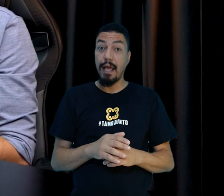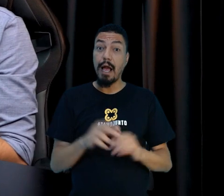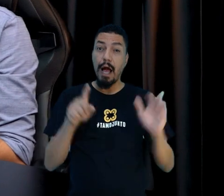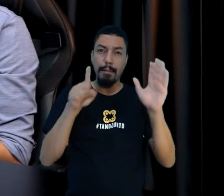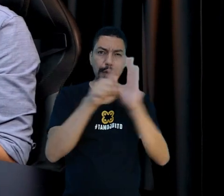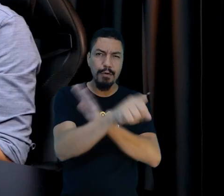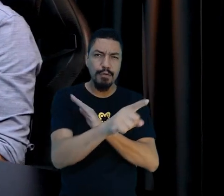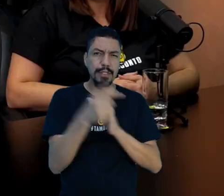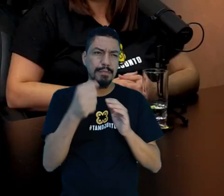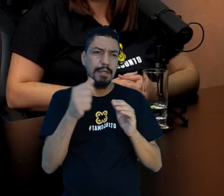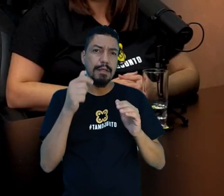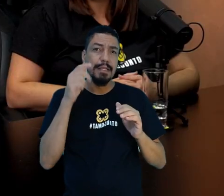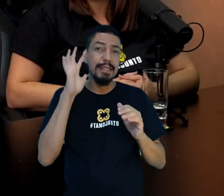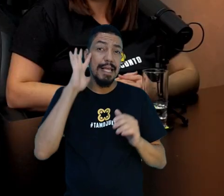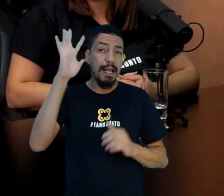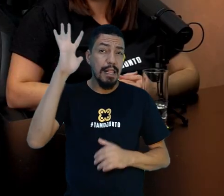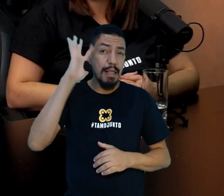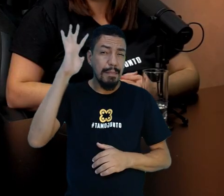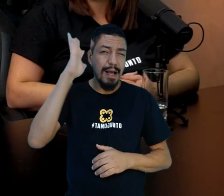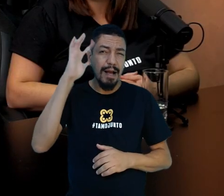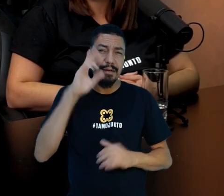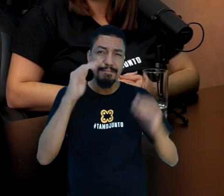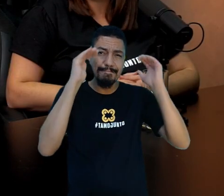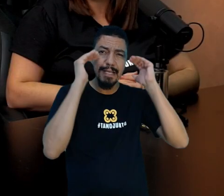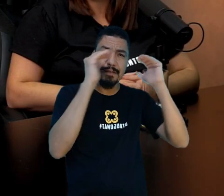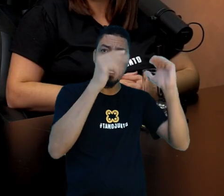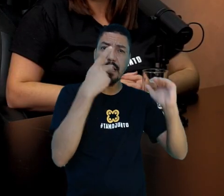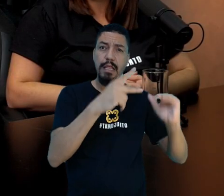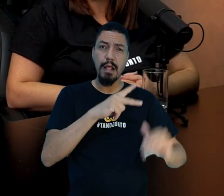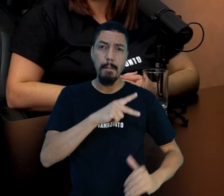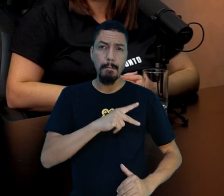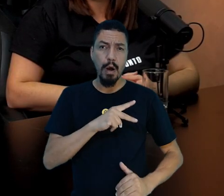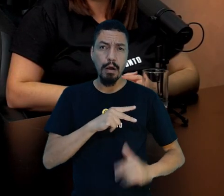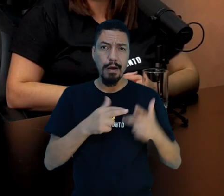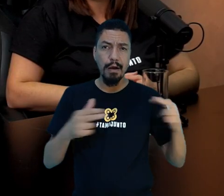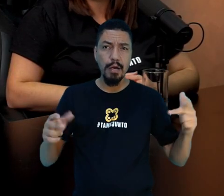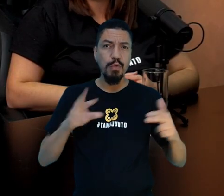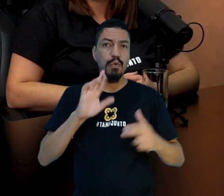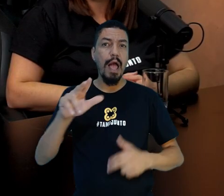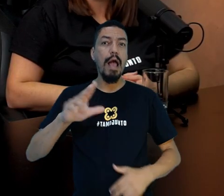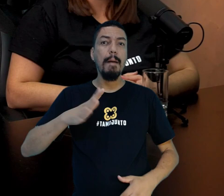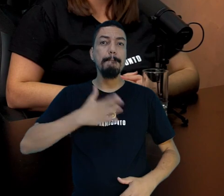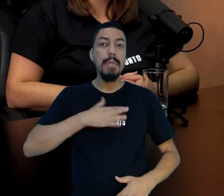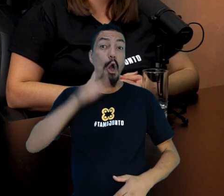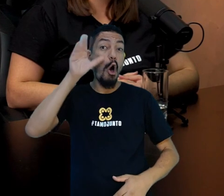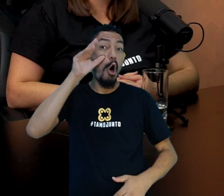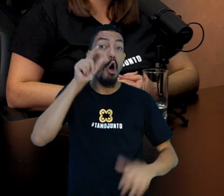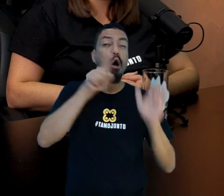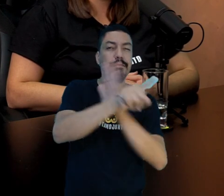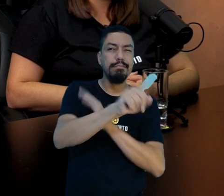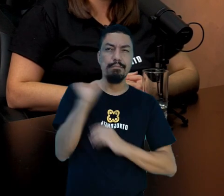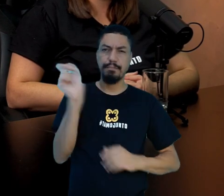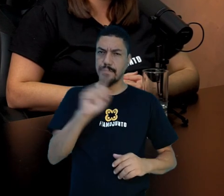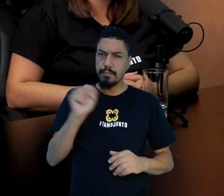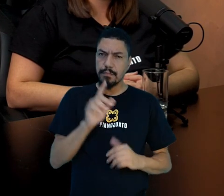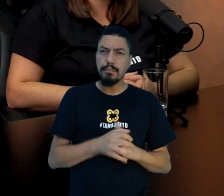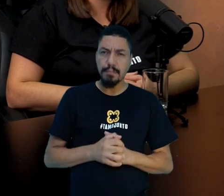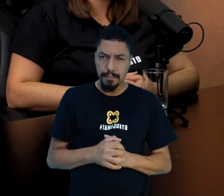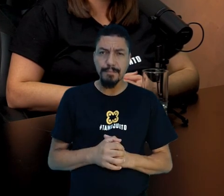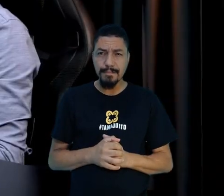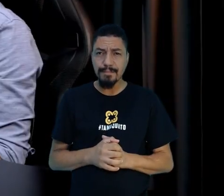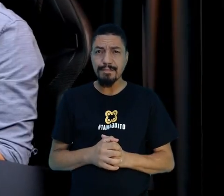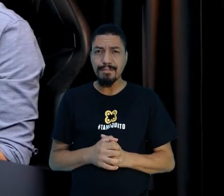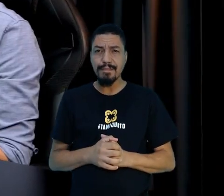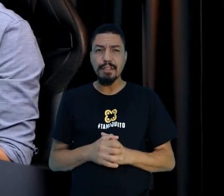ser feita muito, na verdade, buscando respeitar a individualidade da pessoa, né? Não sanar a curiosidade que você tem. É É isso. isso.